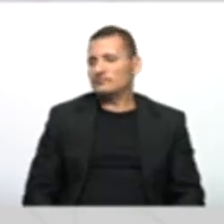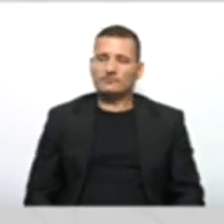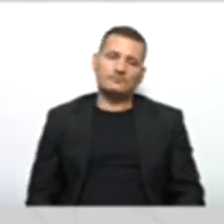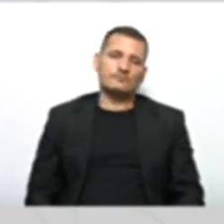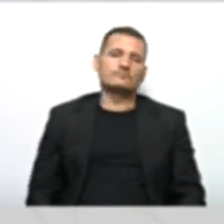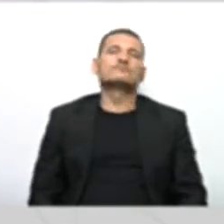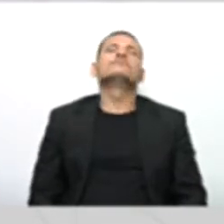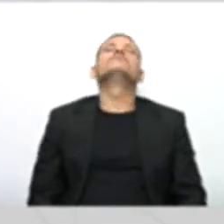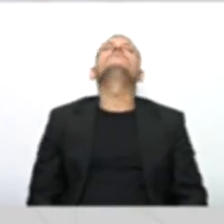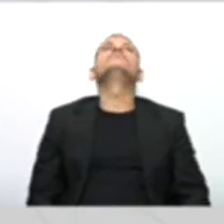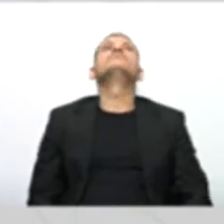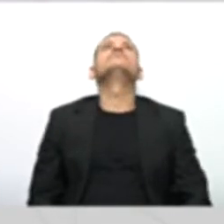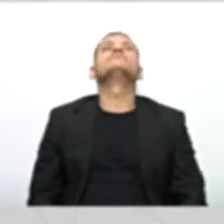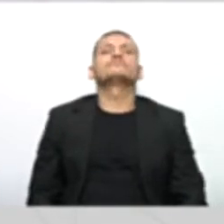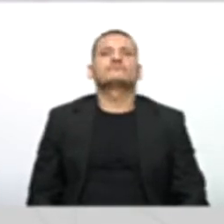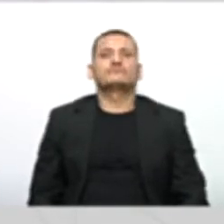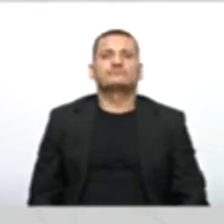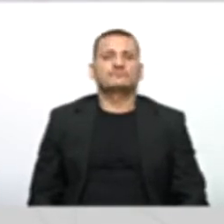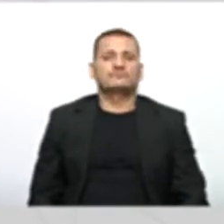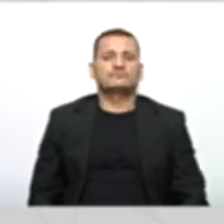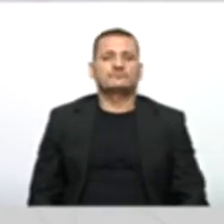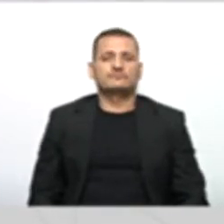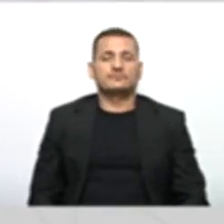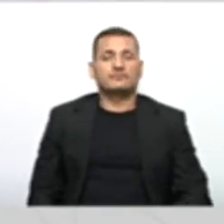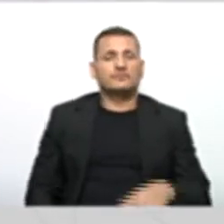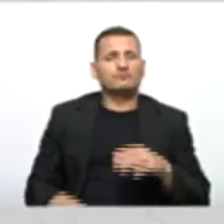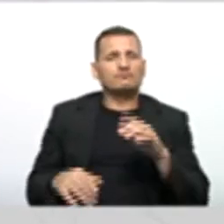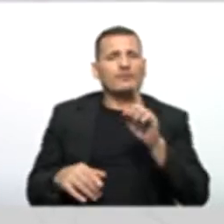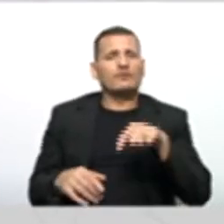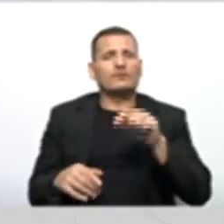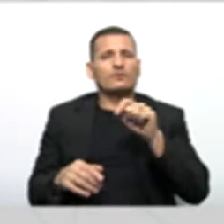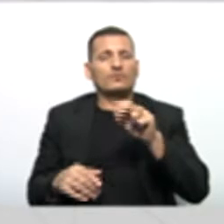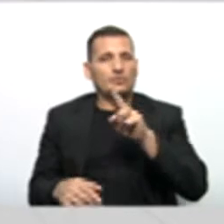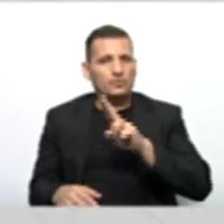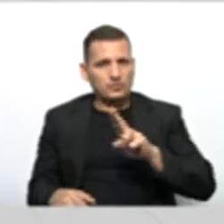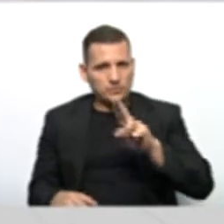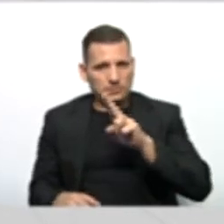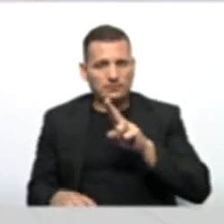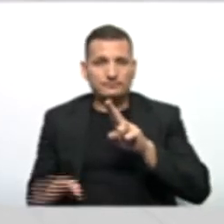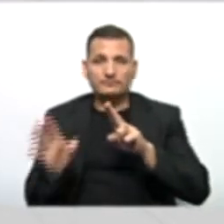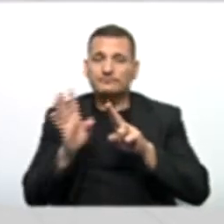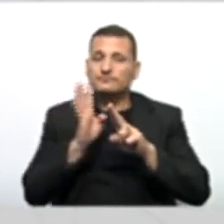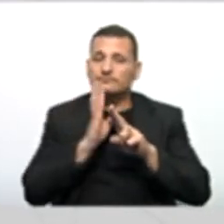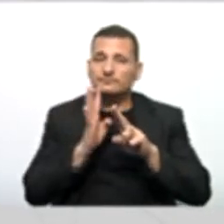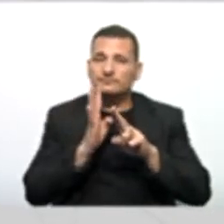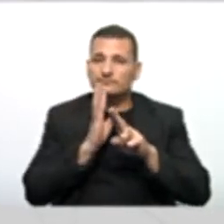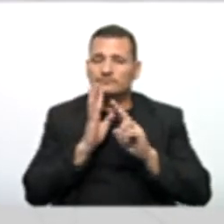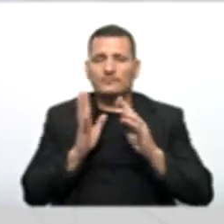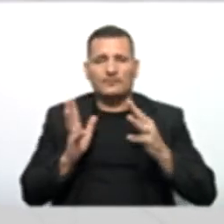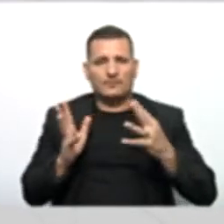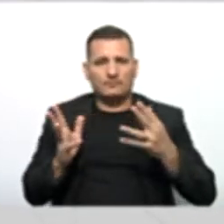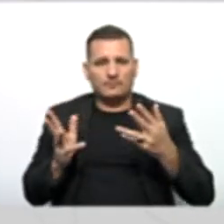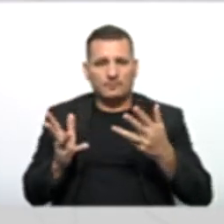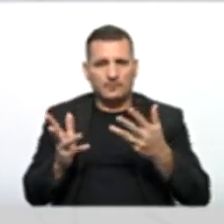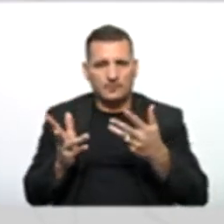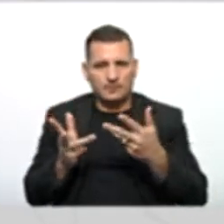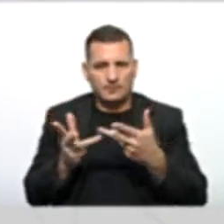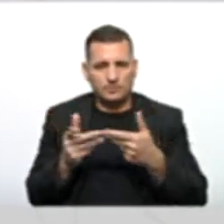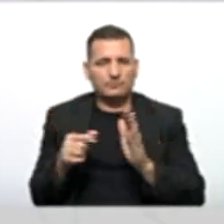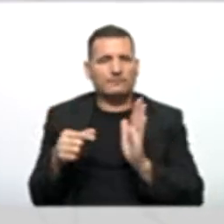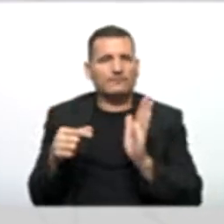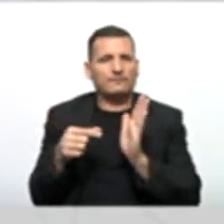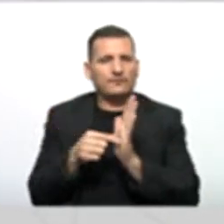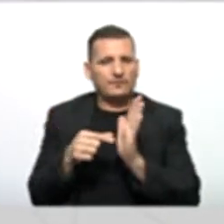Olha só. É a aplicação de conhecimentos, habilidades,